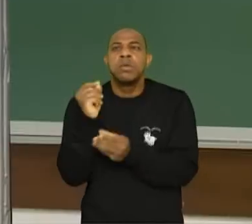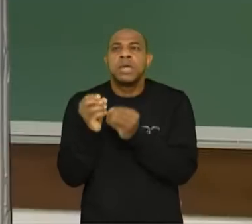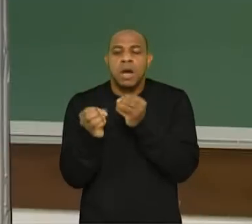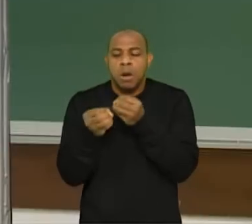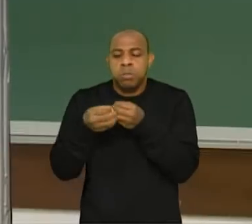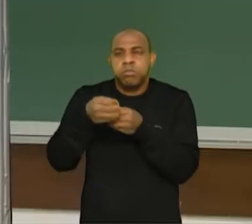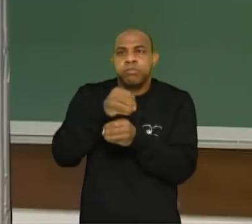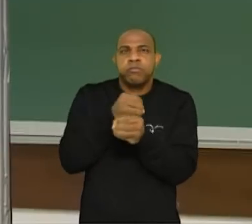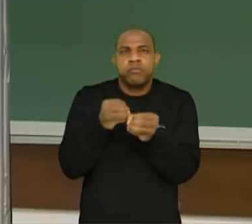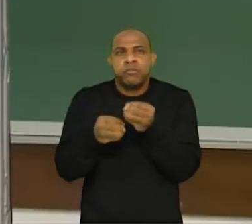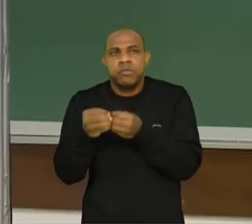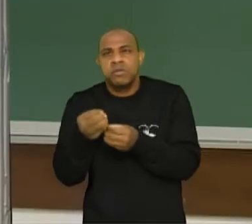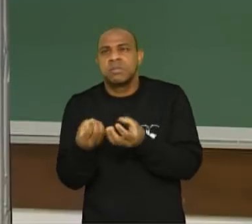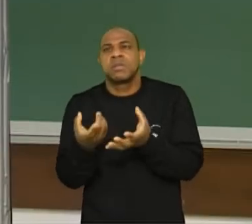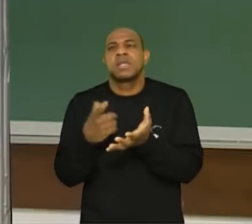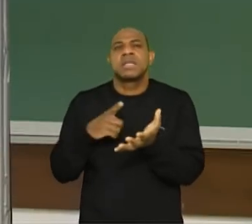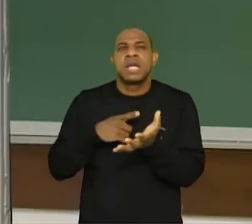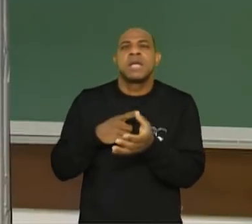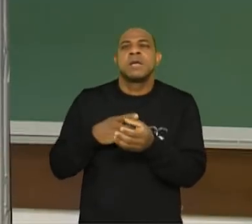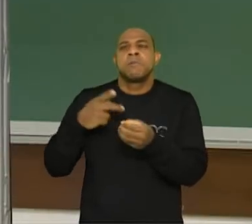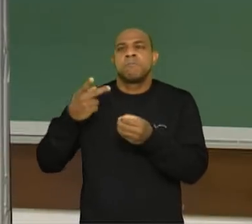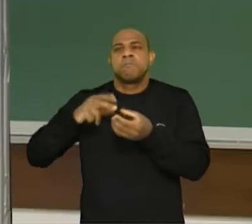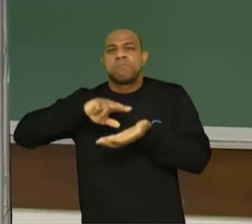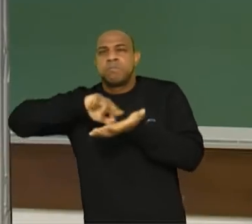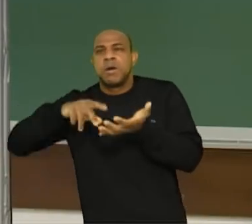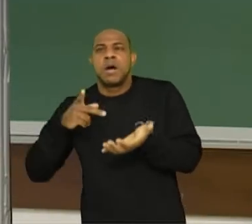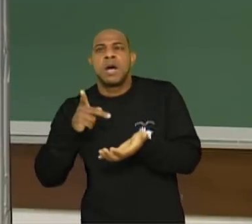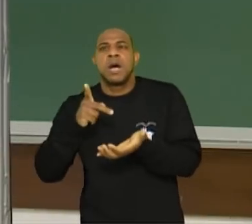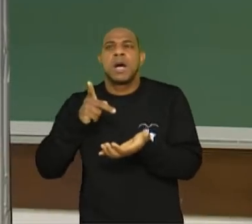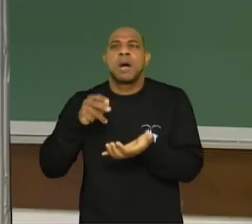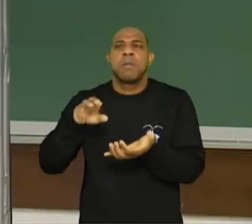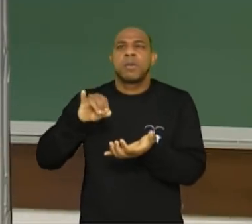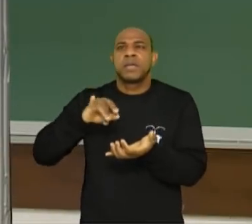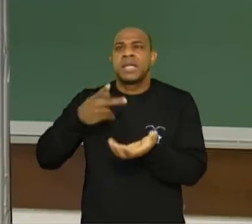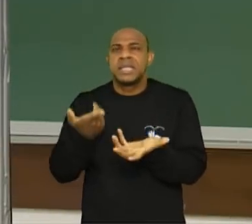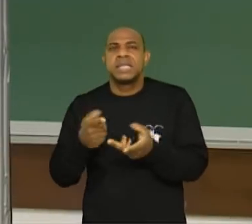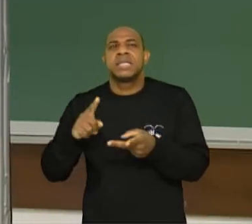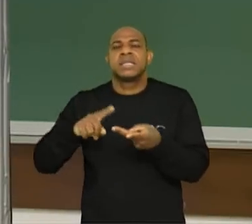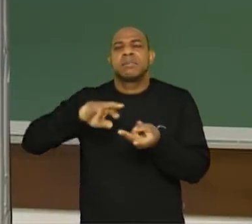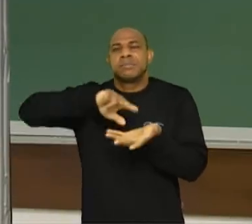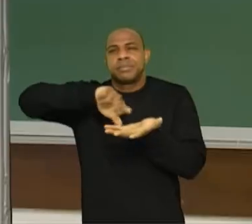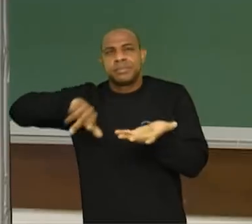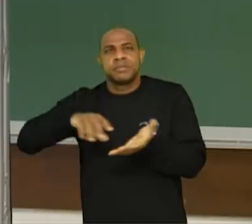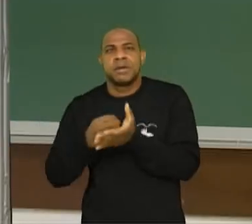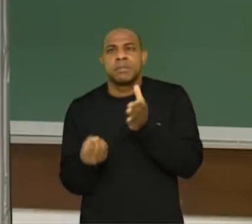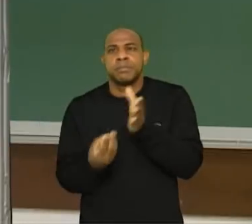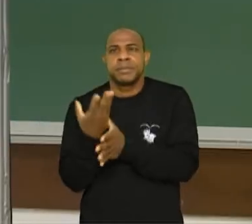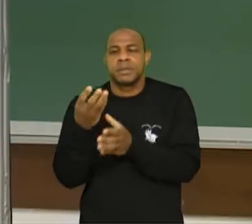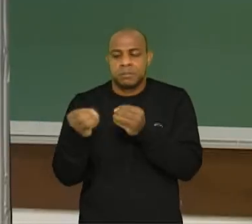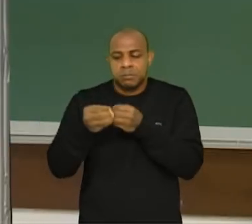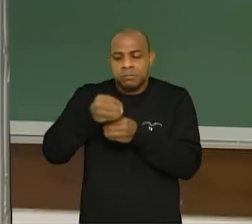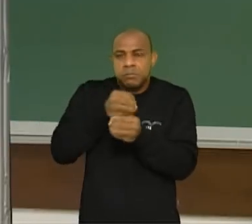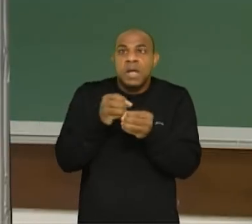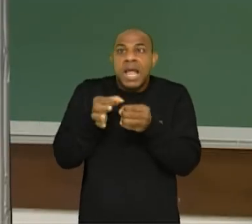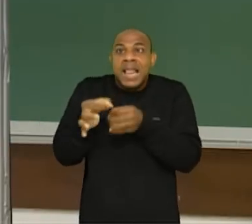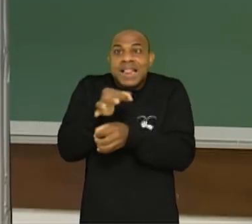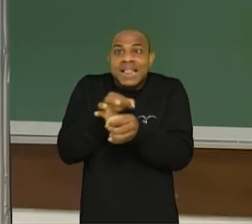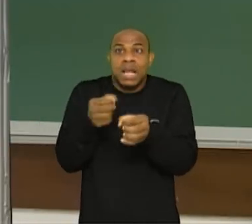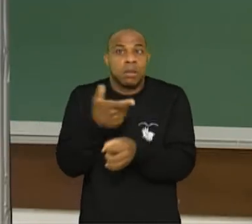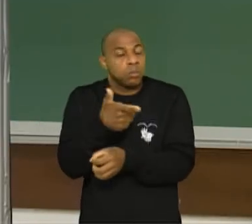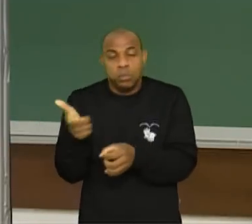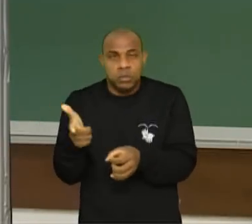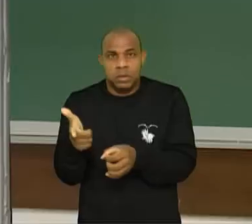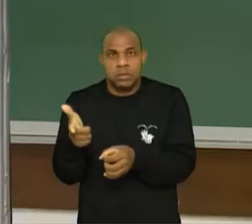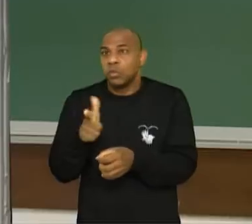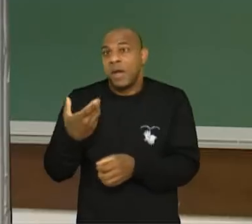por DNA, por proteína e tal, e vão formar ali um ser que ainda não é uma célula, tá? Não é considerado ainda um